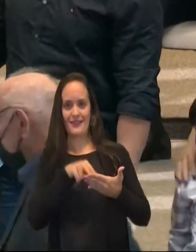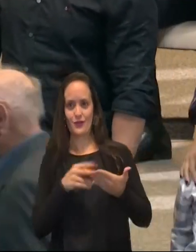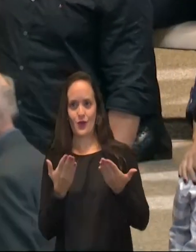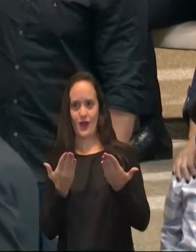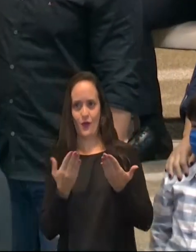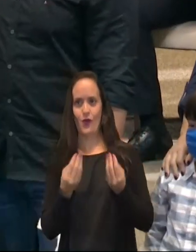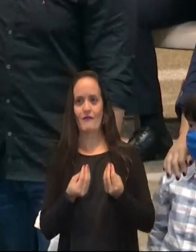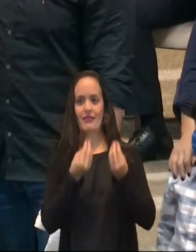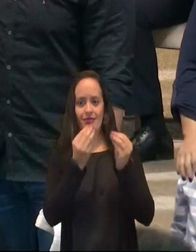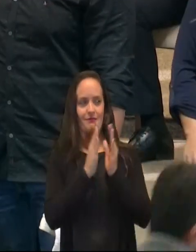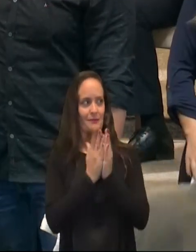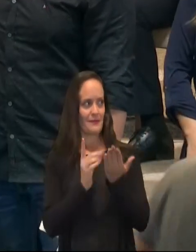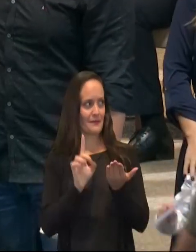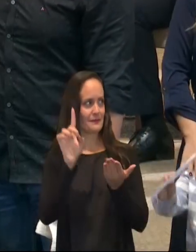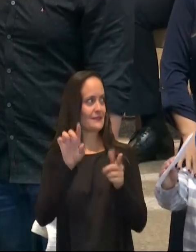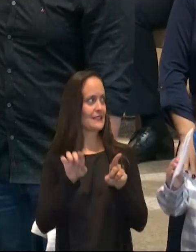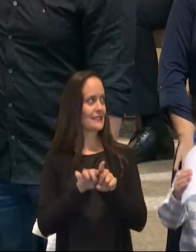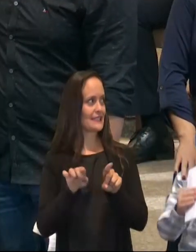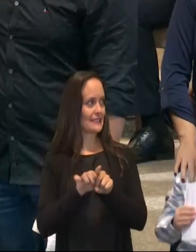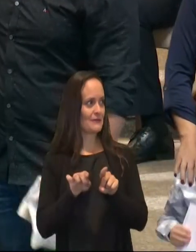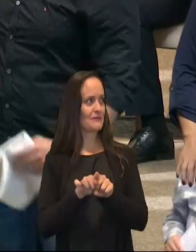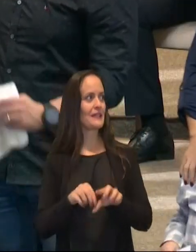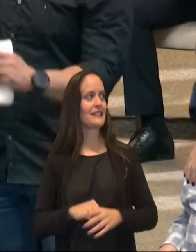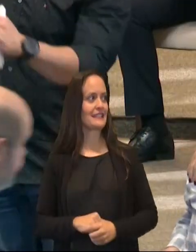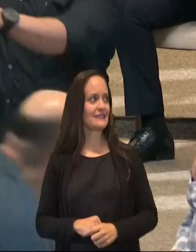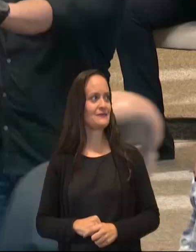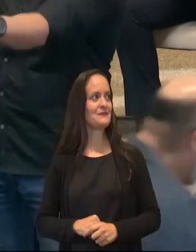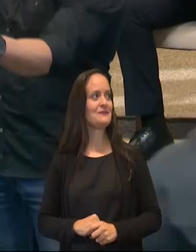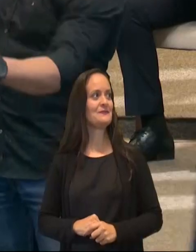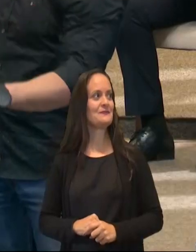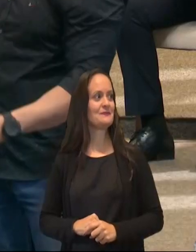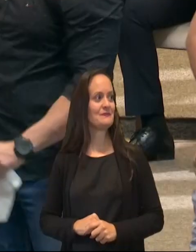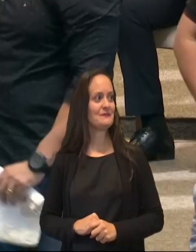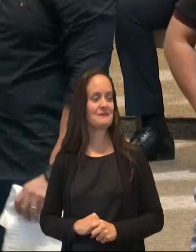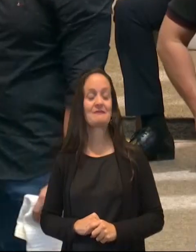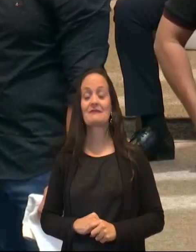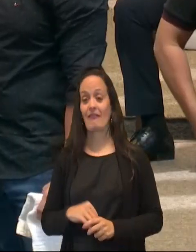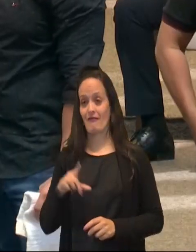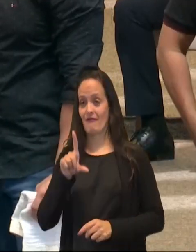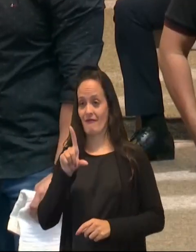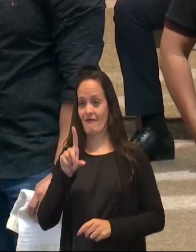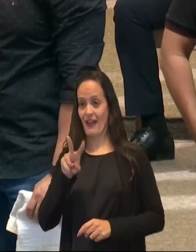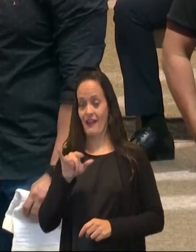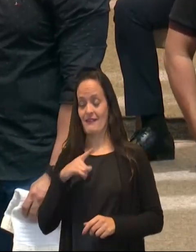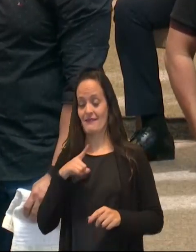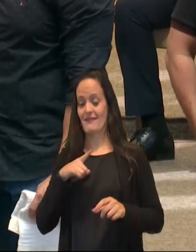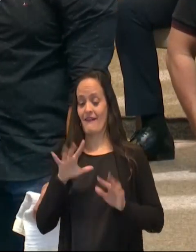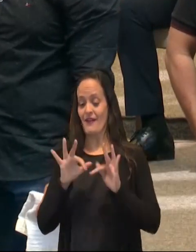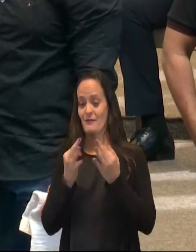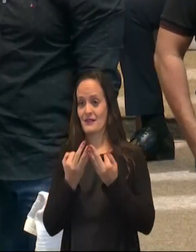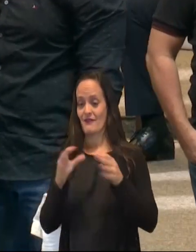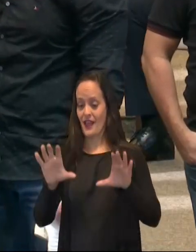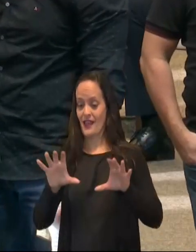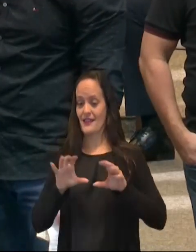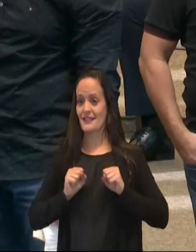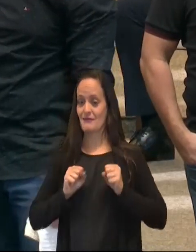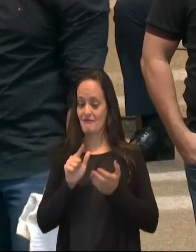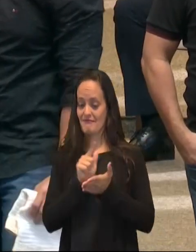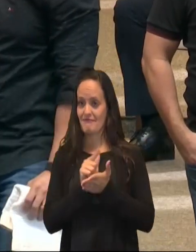uma palavra, e teremos aí, então, certificado, e teremos também